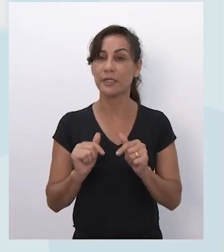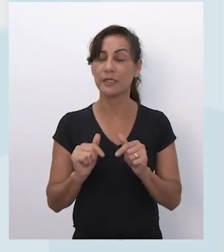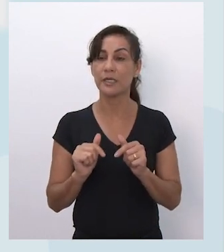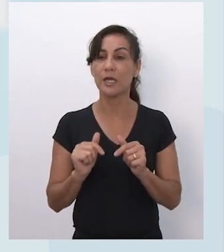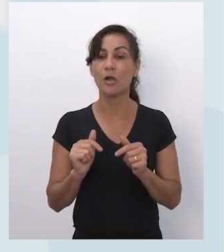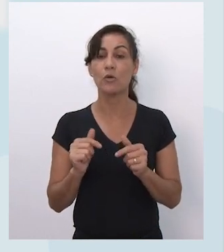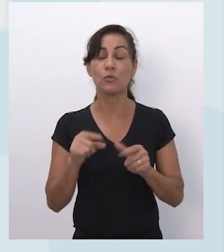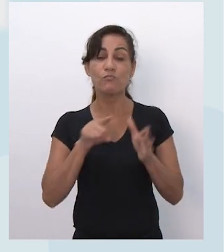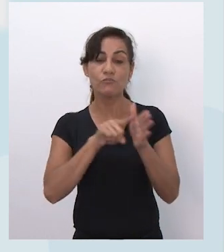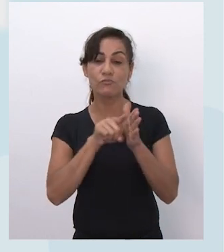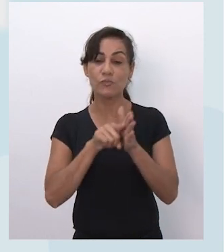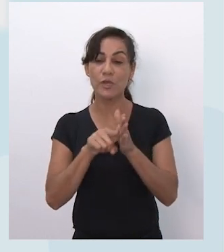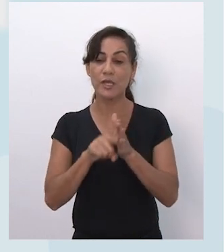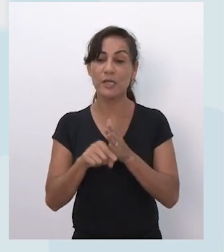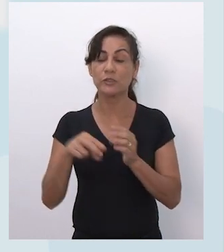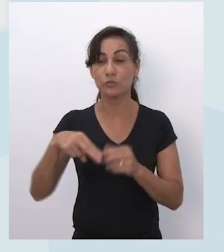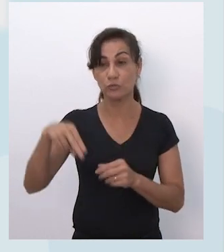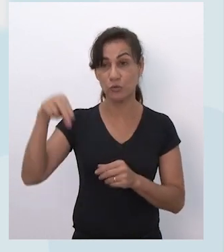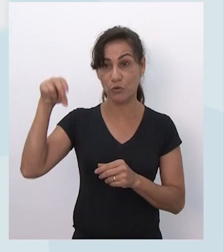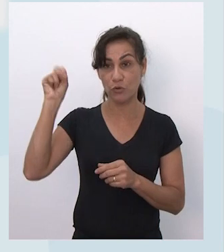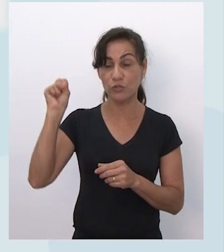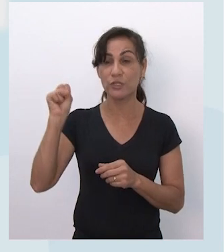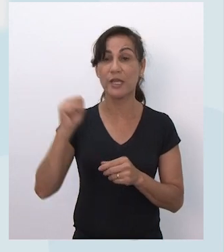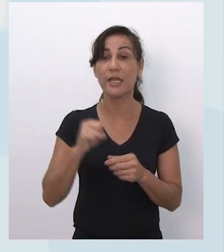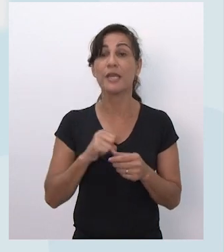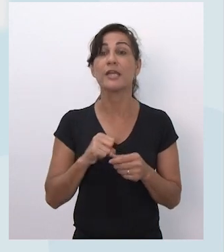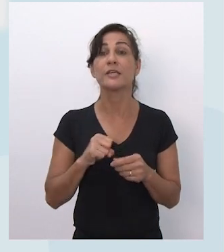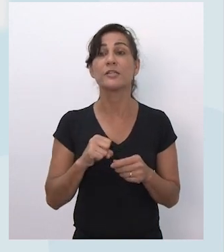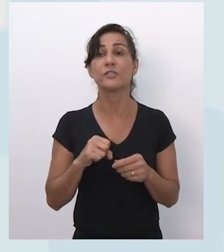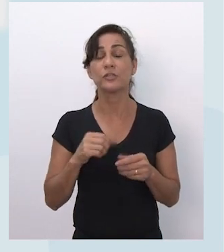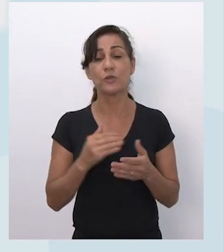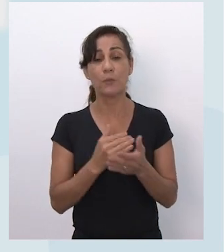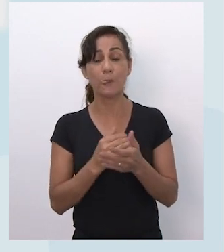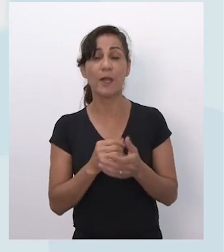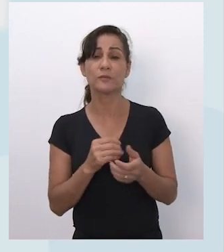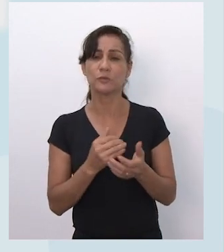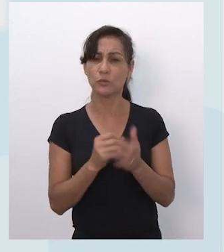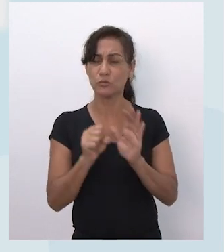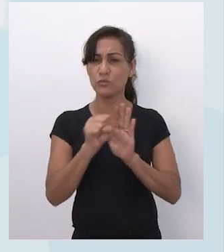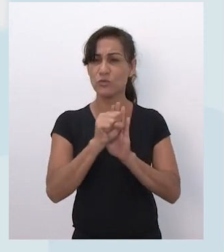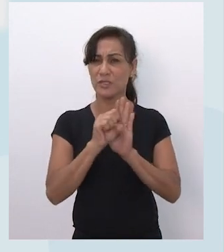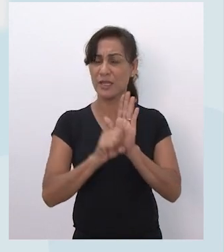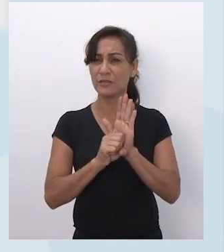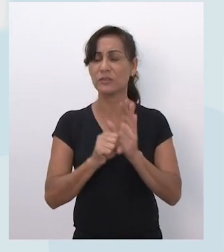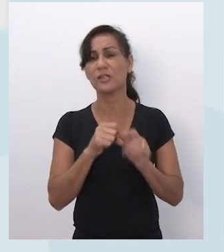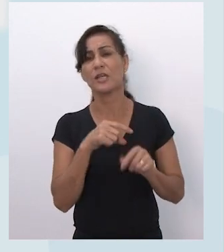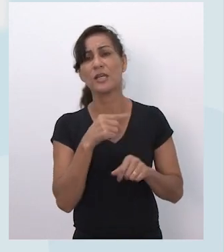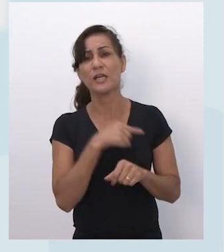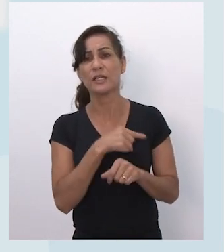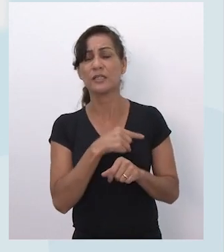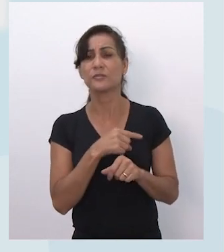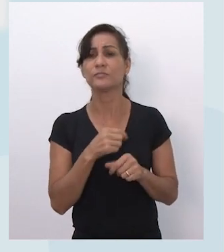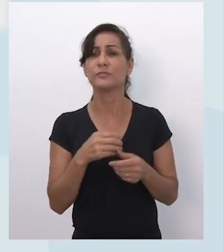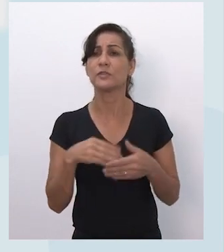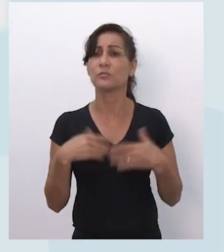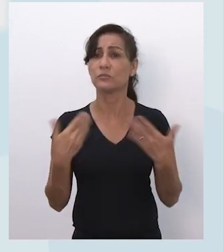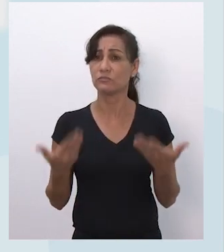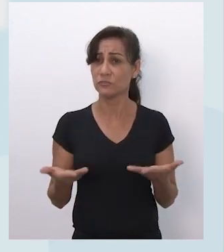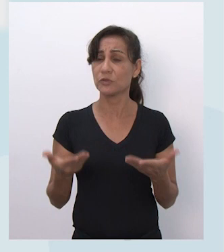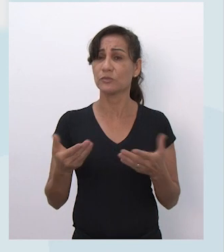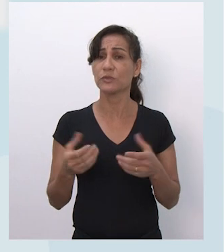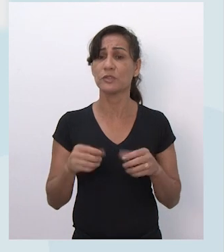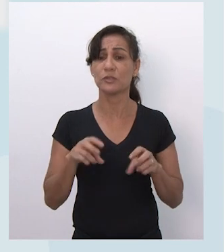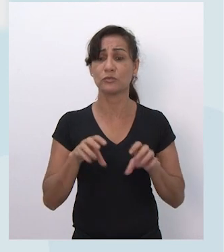relacionadas ao desenvolvimento do Nordeste nos séculos iniciais, assim que os portugueses chegaram, processo de